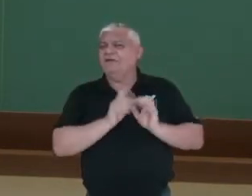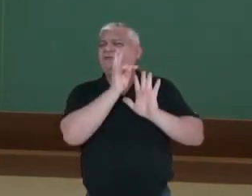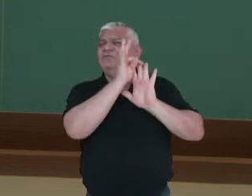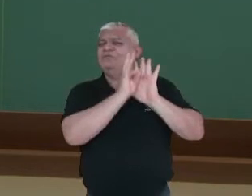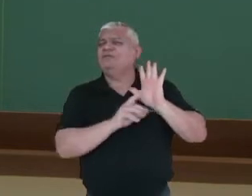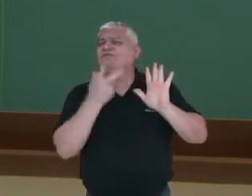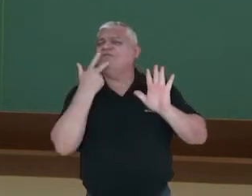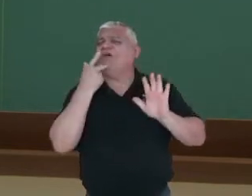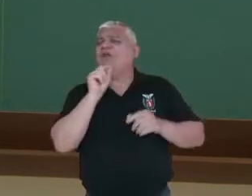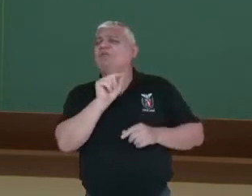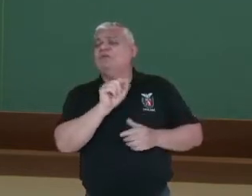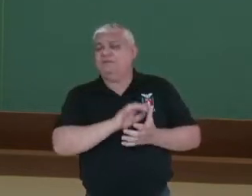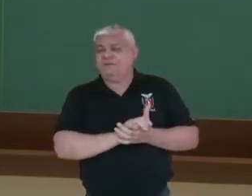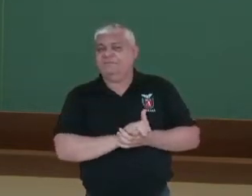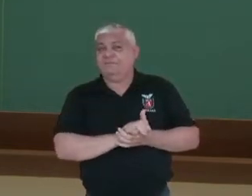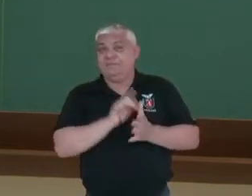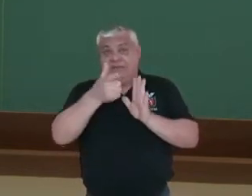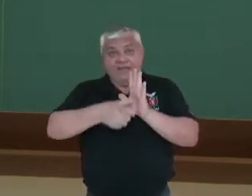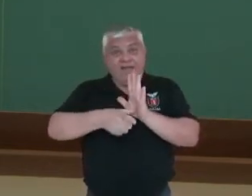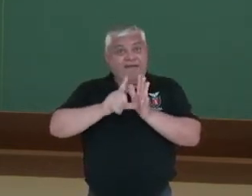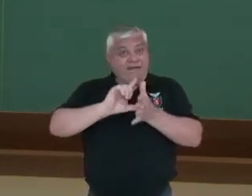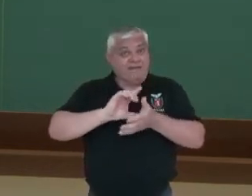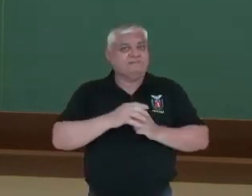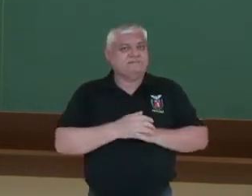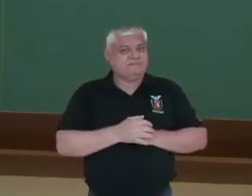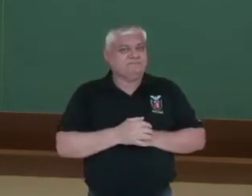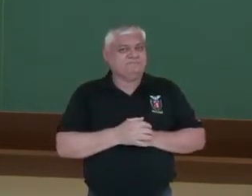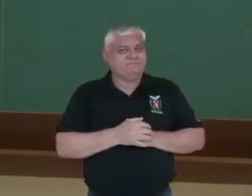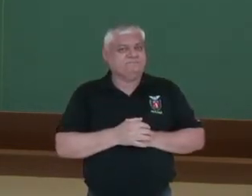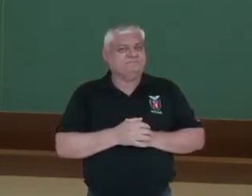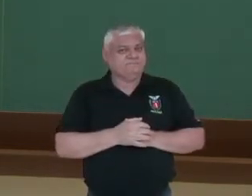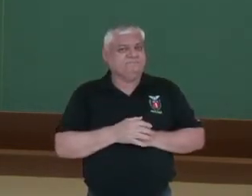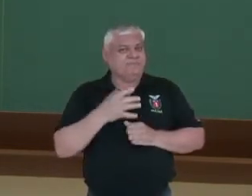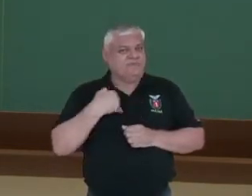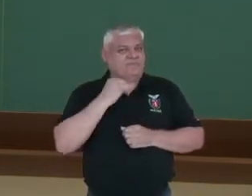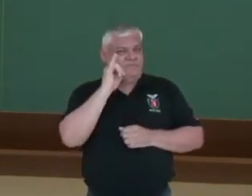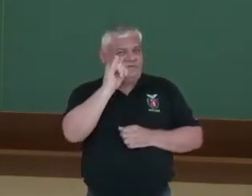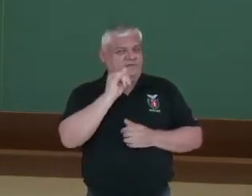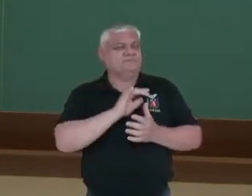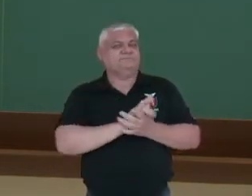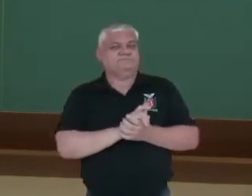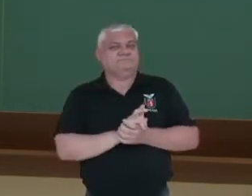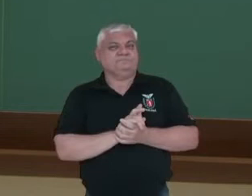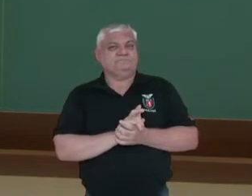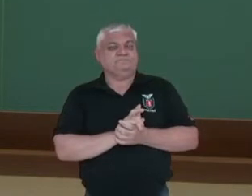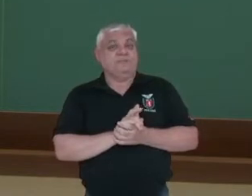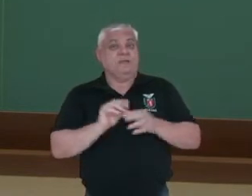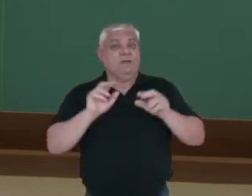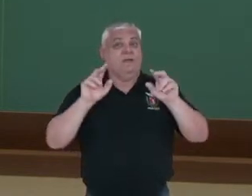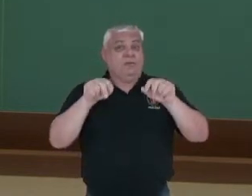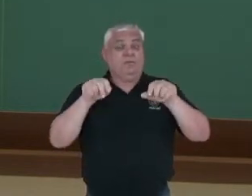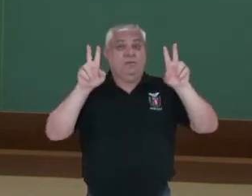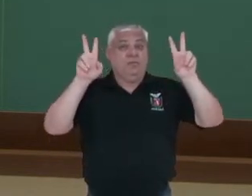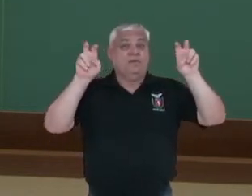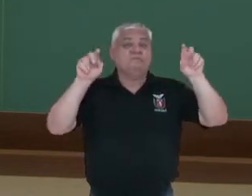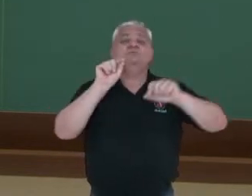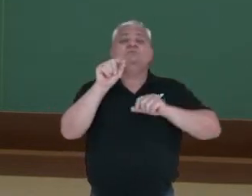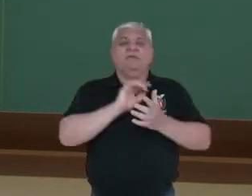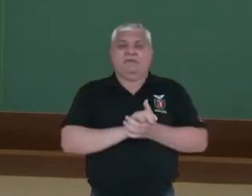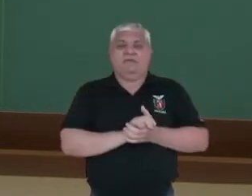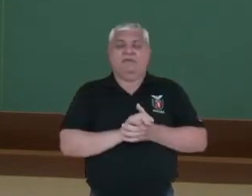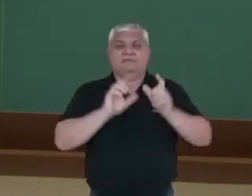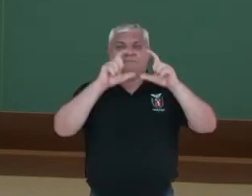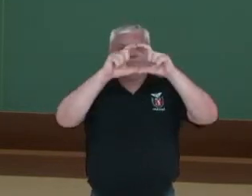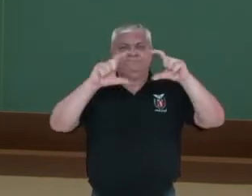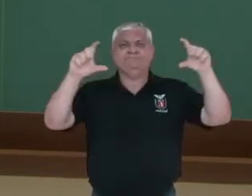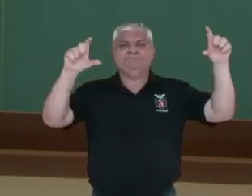de dar prosseguimento, antes de deixar você pensar, eu quero falar uma coisa. O assunto e o tema, sabem qual é a diferença? Eu